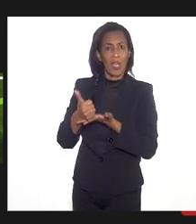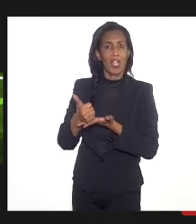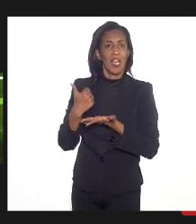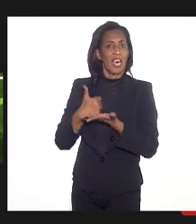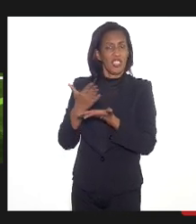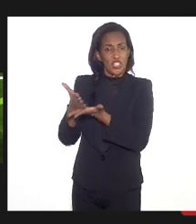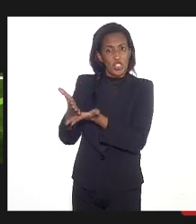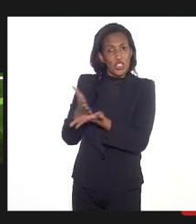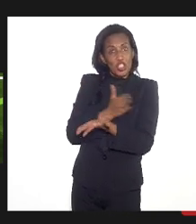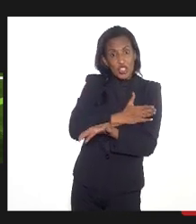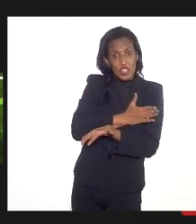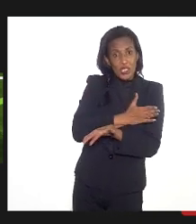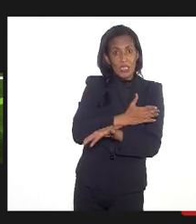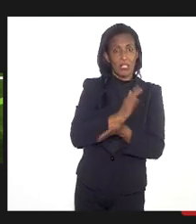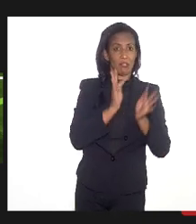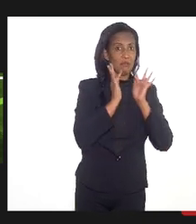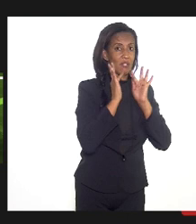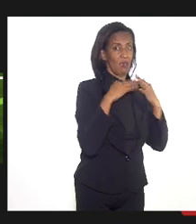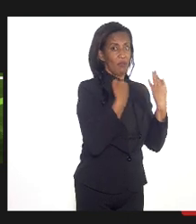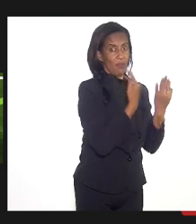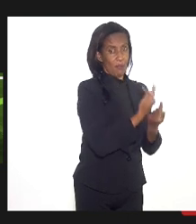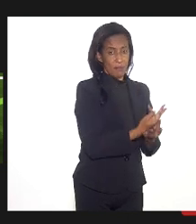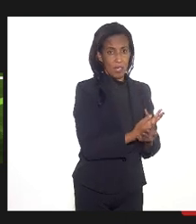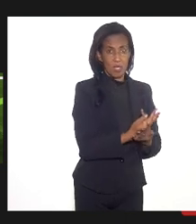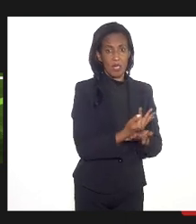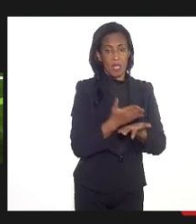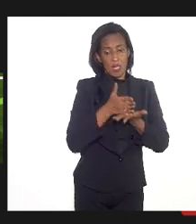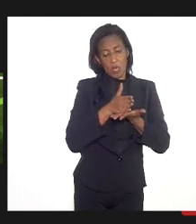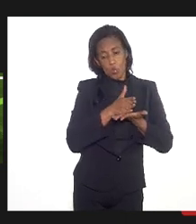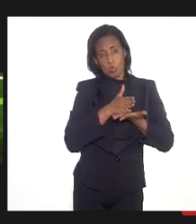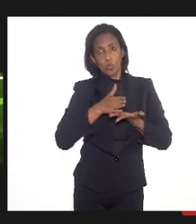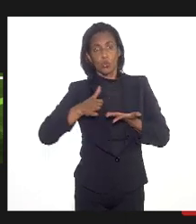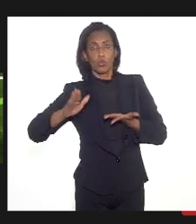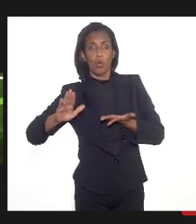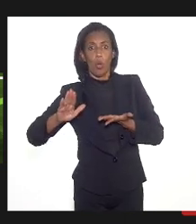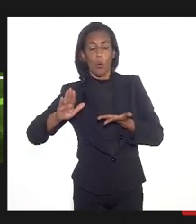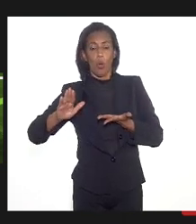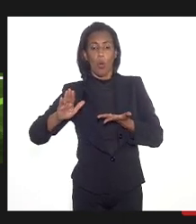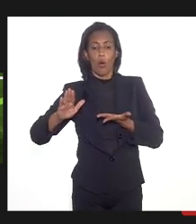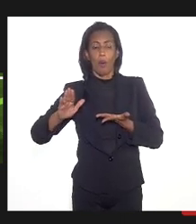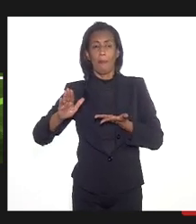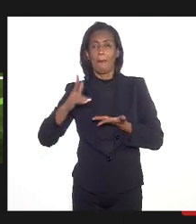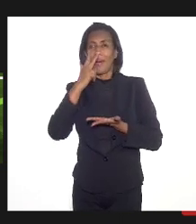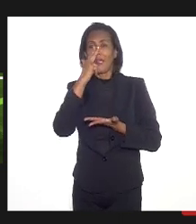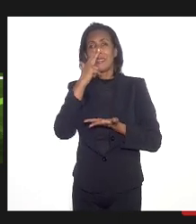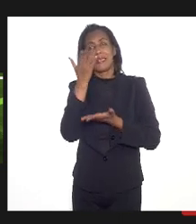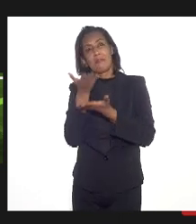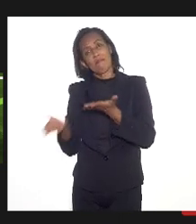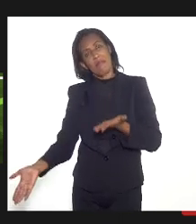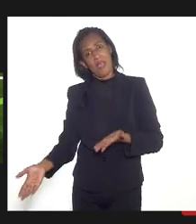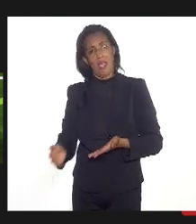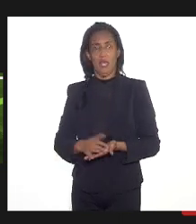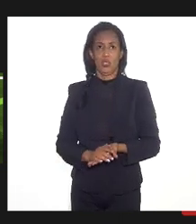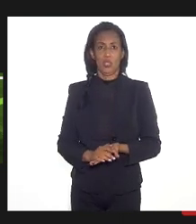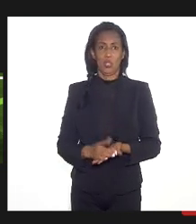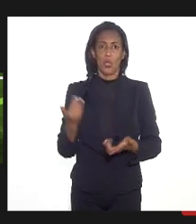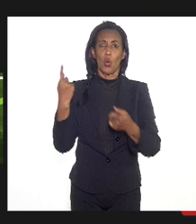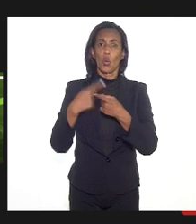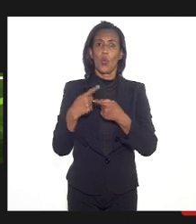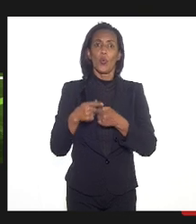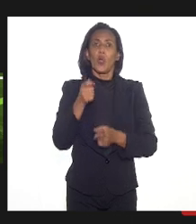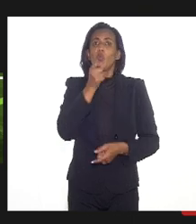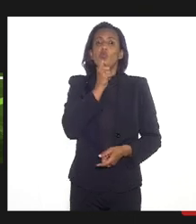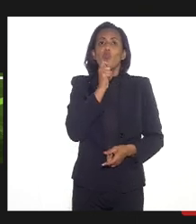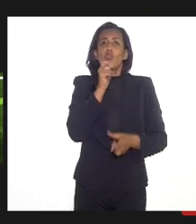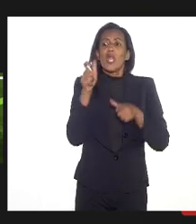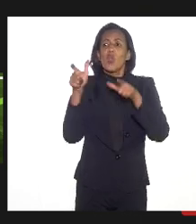nosso sustento e a outra parte praticamente se perde, porque a gente não tem um